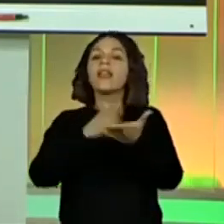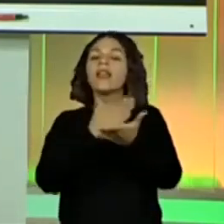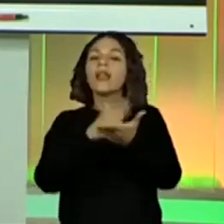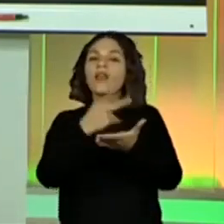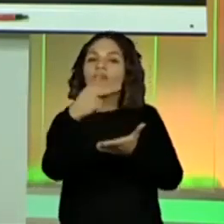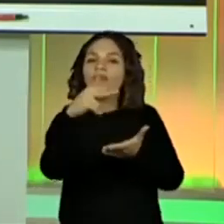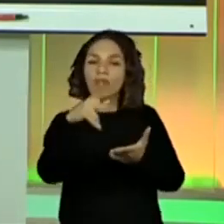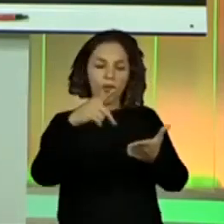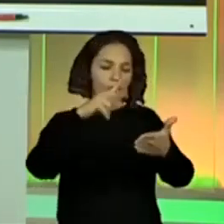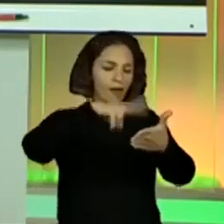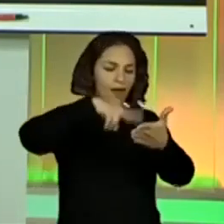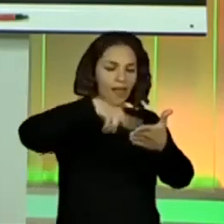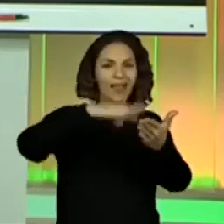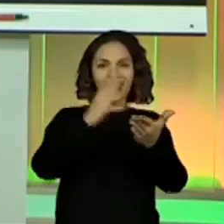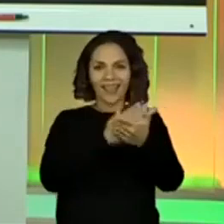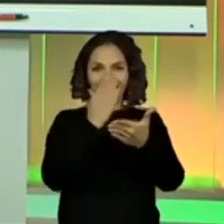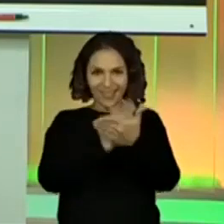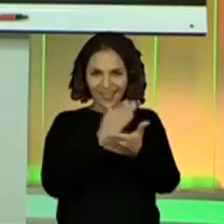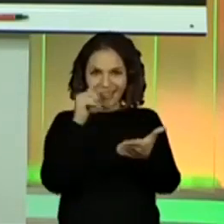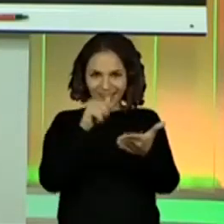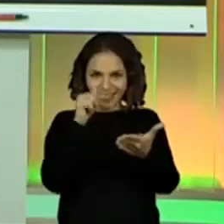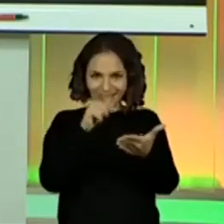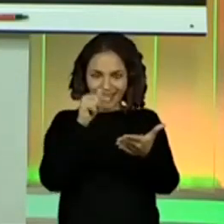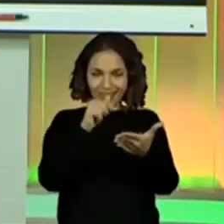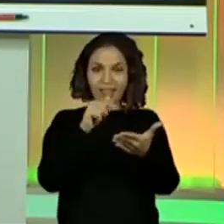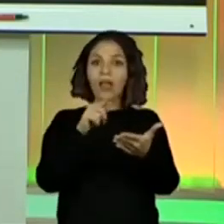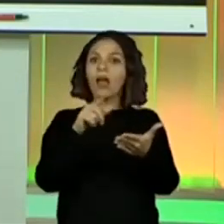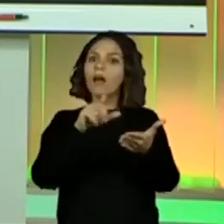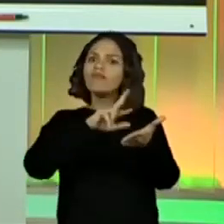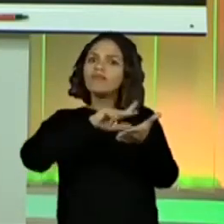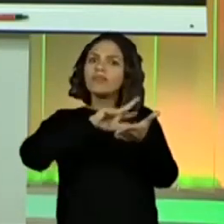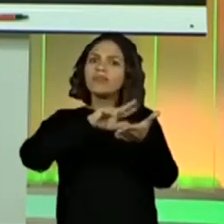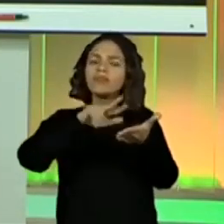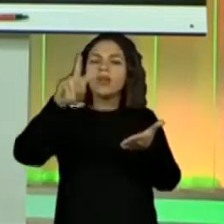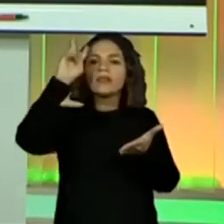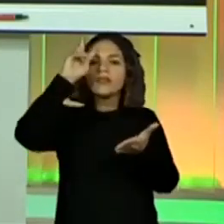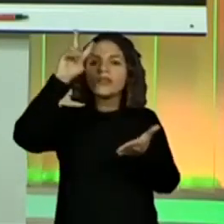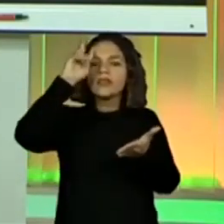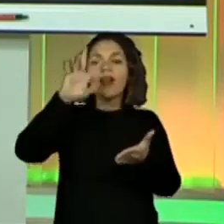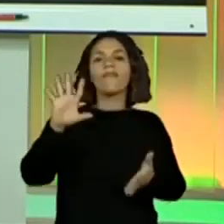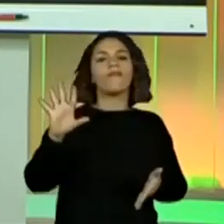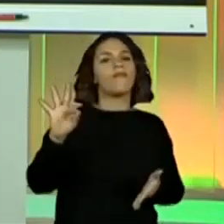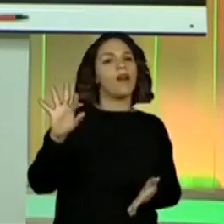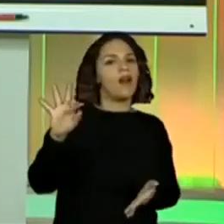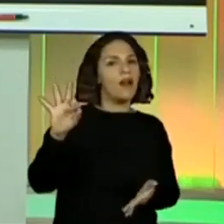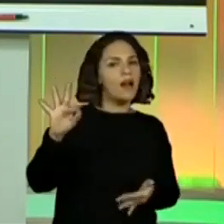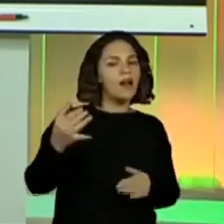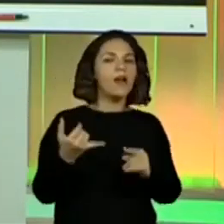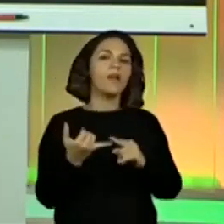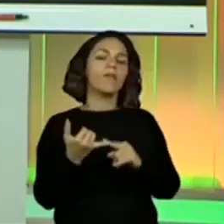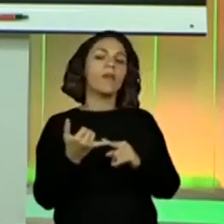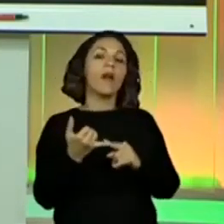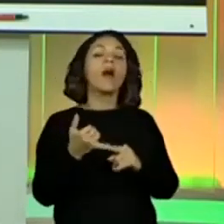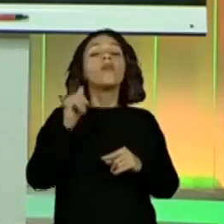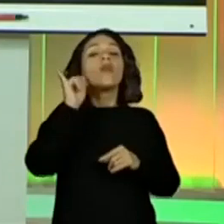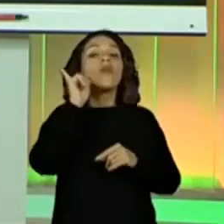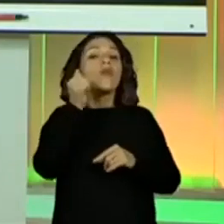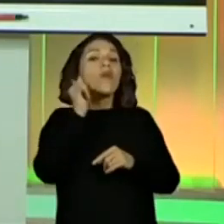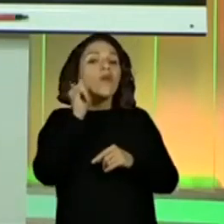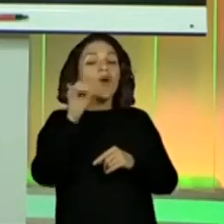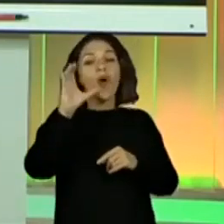de vocês. Lá no Ler e Escrever tem muitas histórias, tem muitas fábulas, tem muitos contos